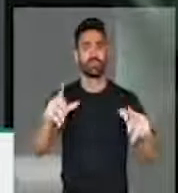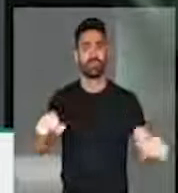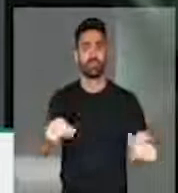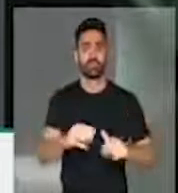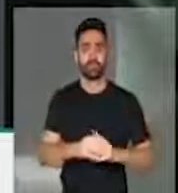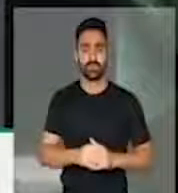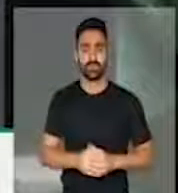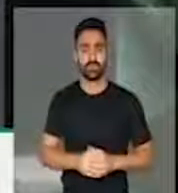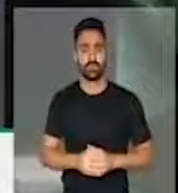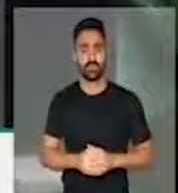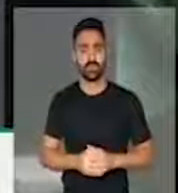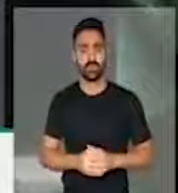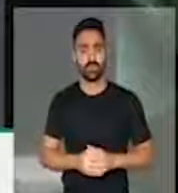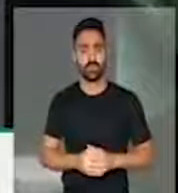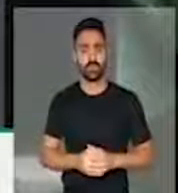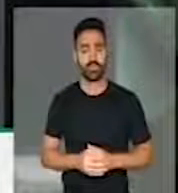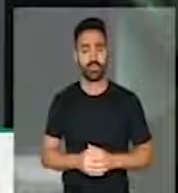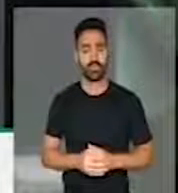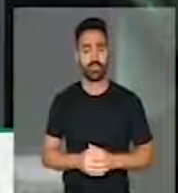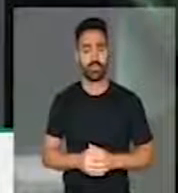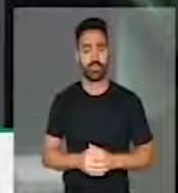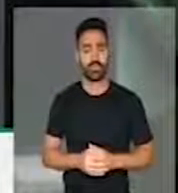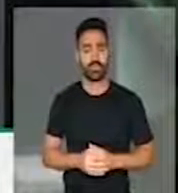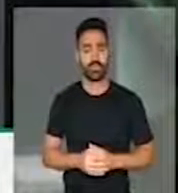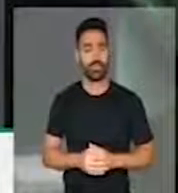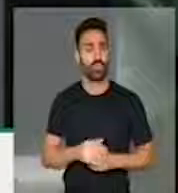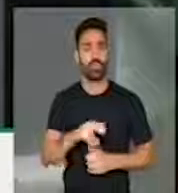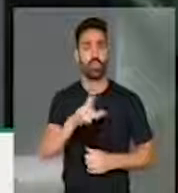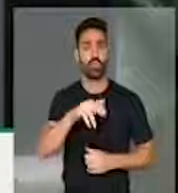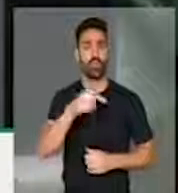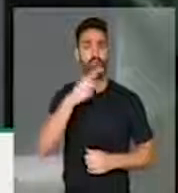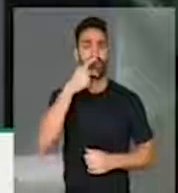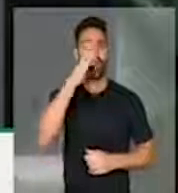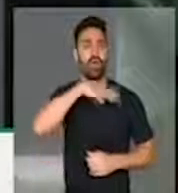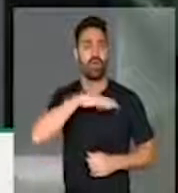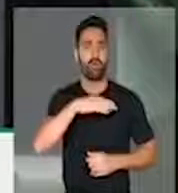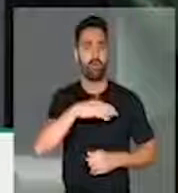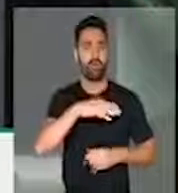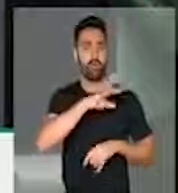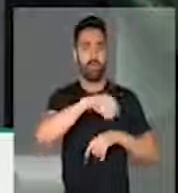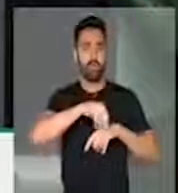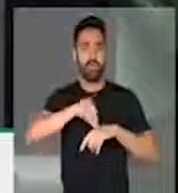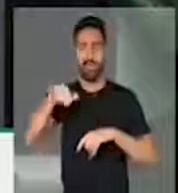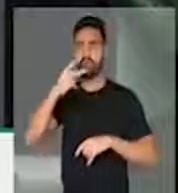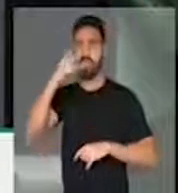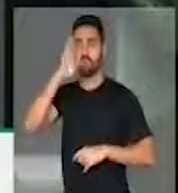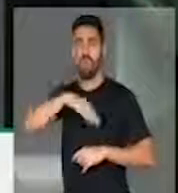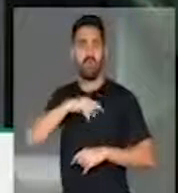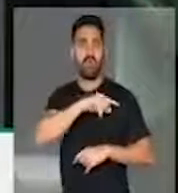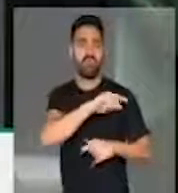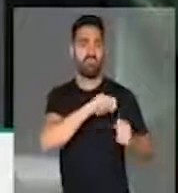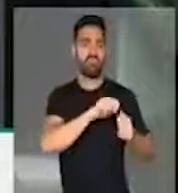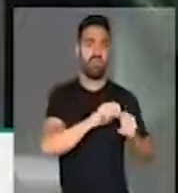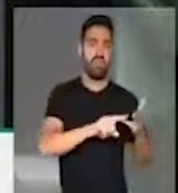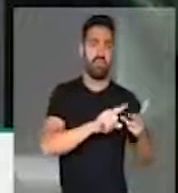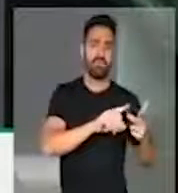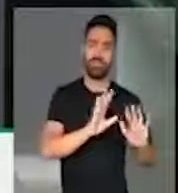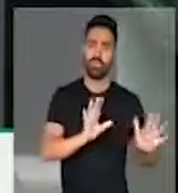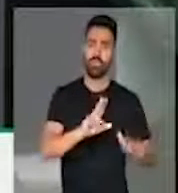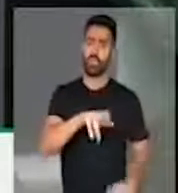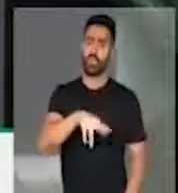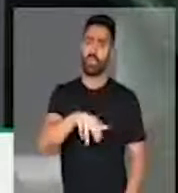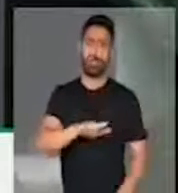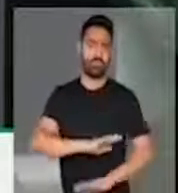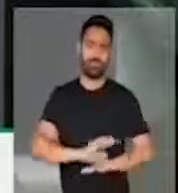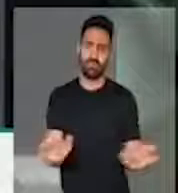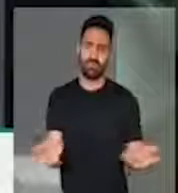E eu jamais vou falar mal de vocês em qualquer canto que eu chegar. E não